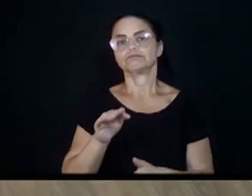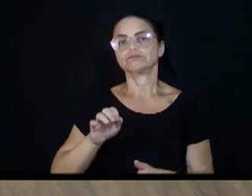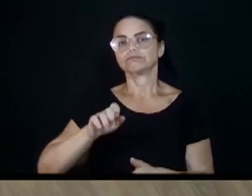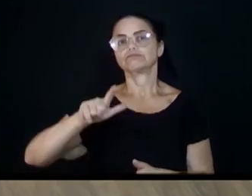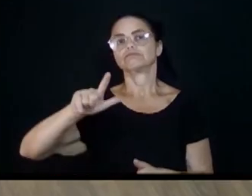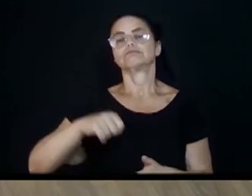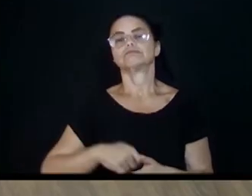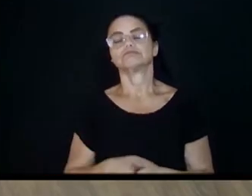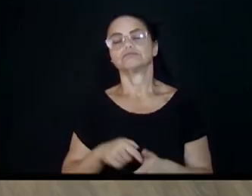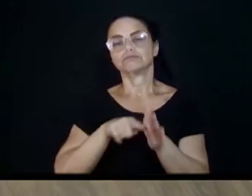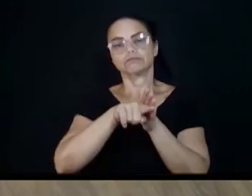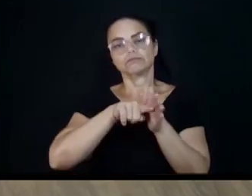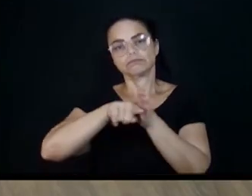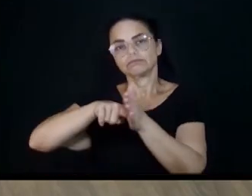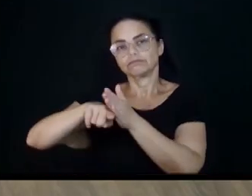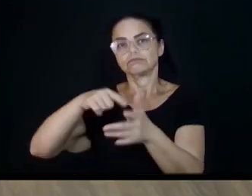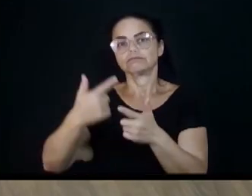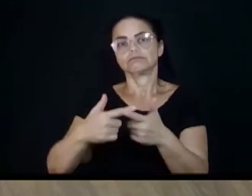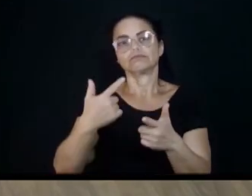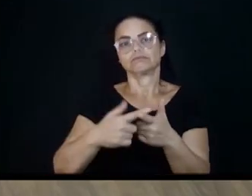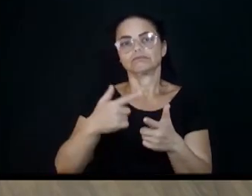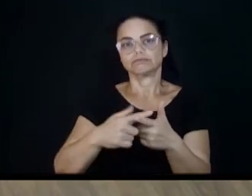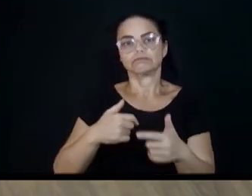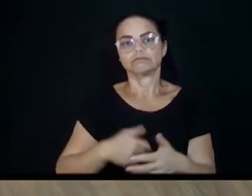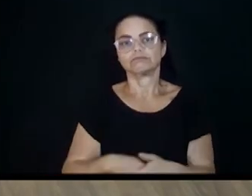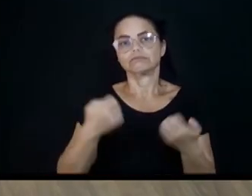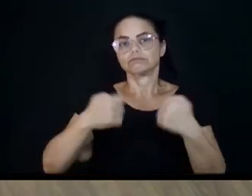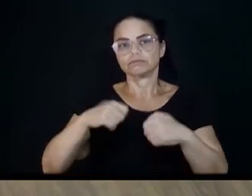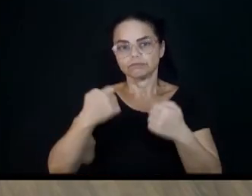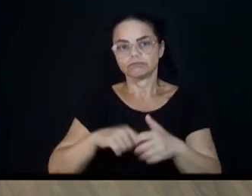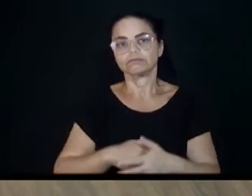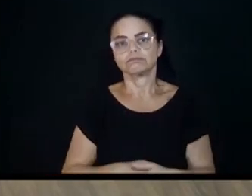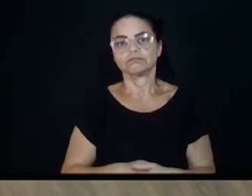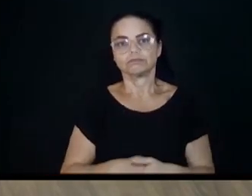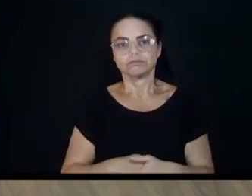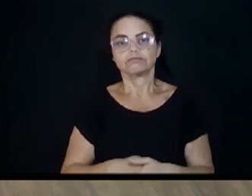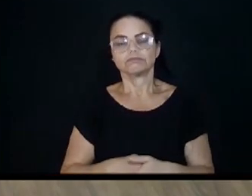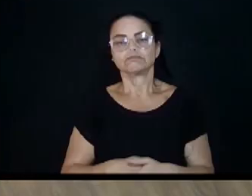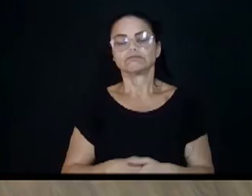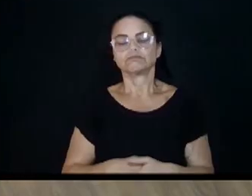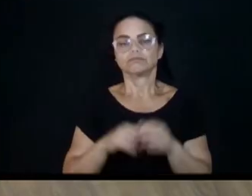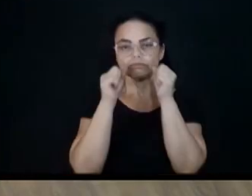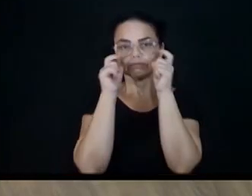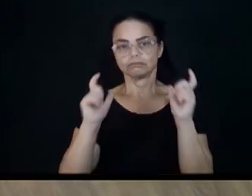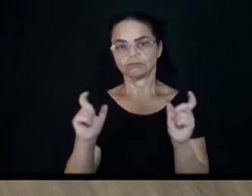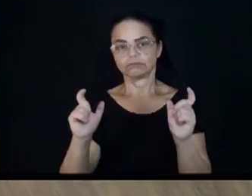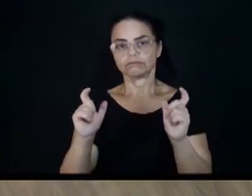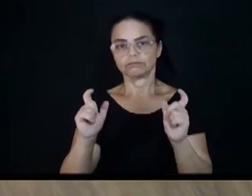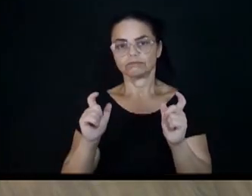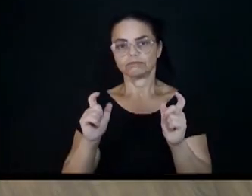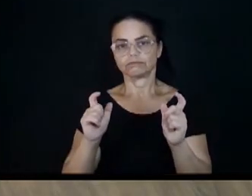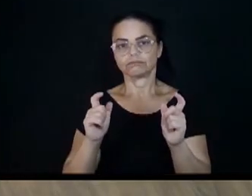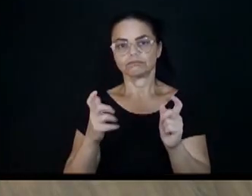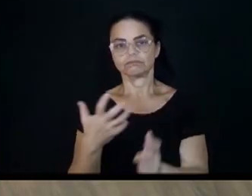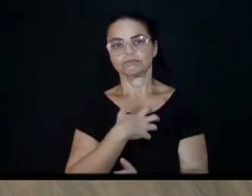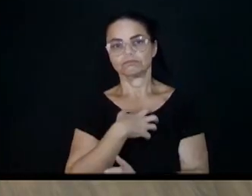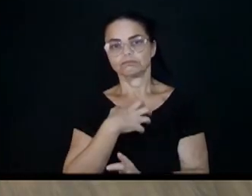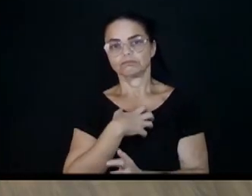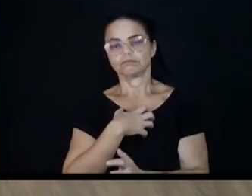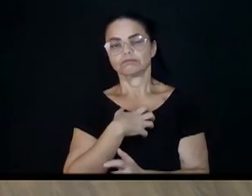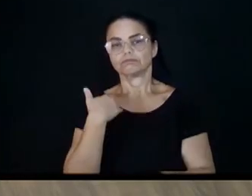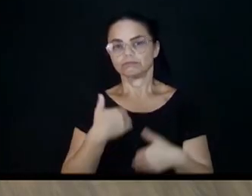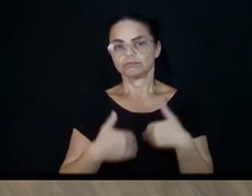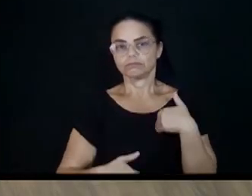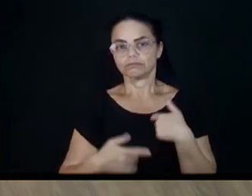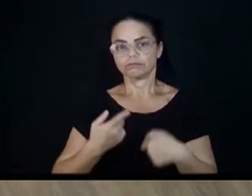investigação, porque a gente precisa estar atento, né, aos sinais que o nosso corpo, o nosso organismo,